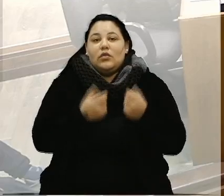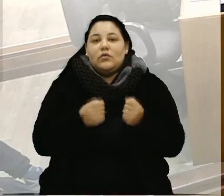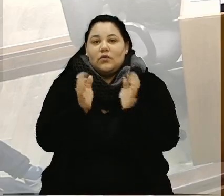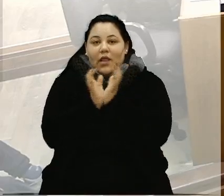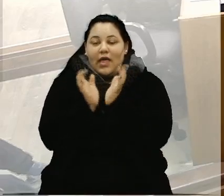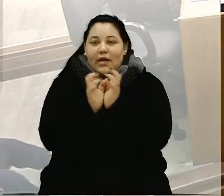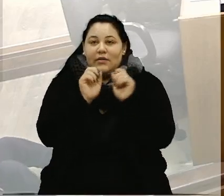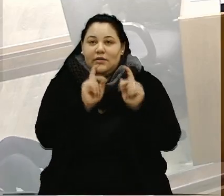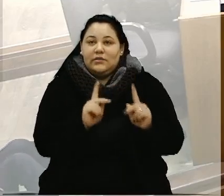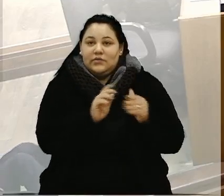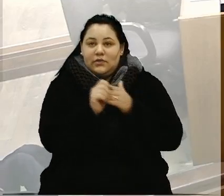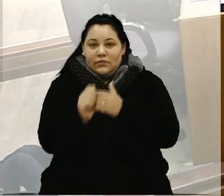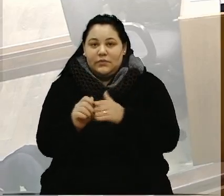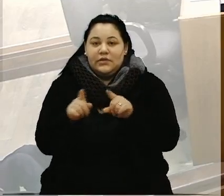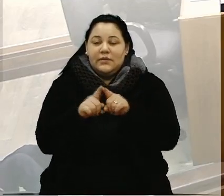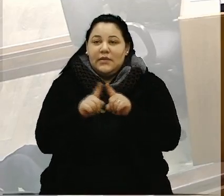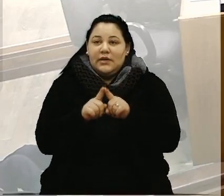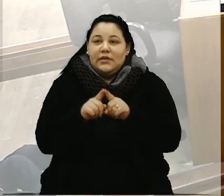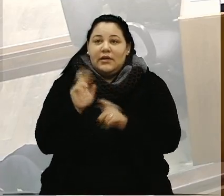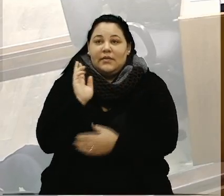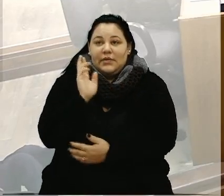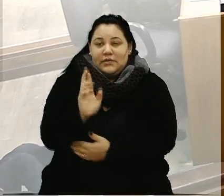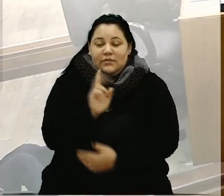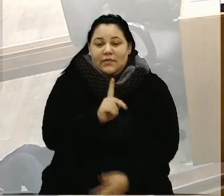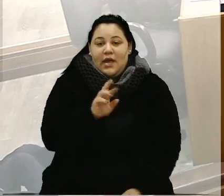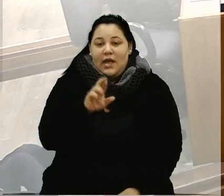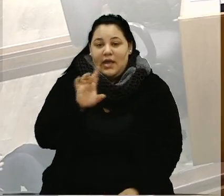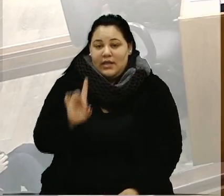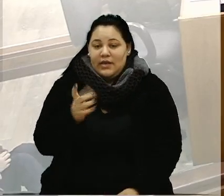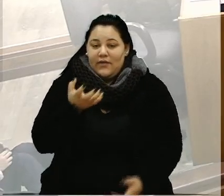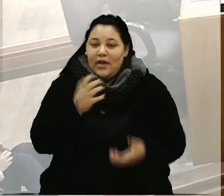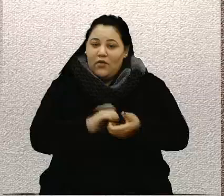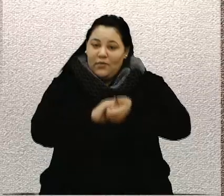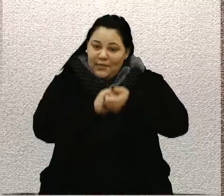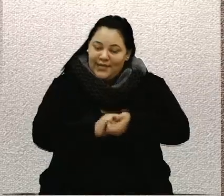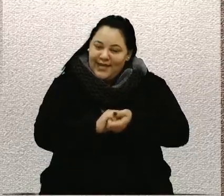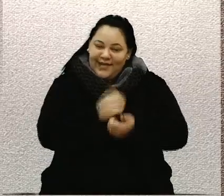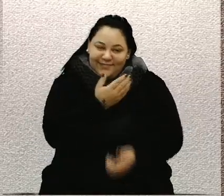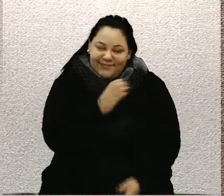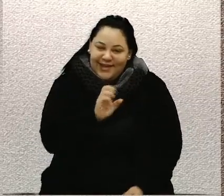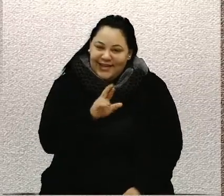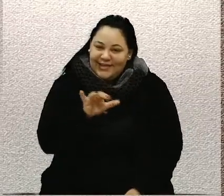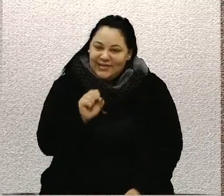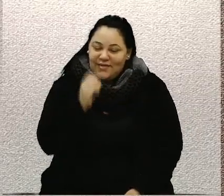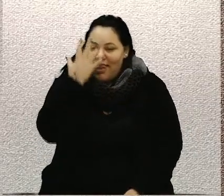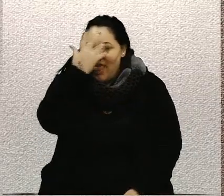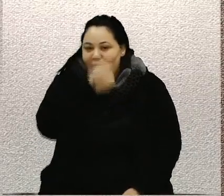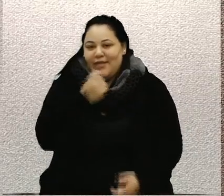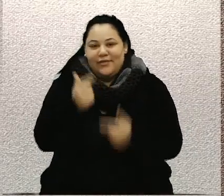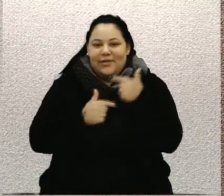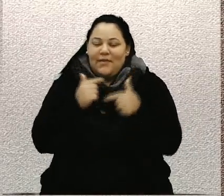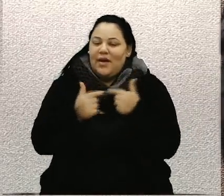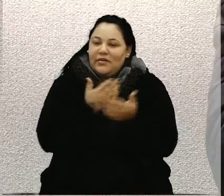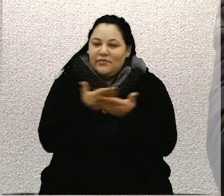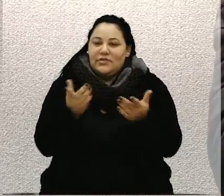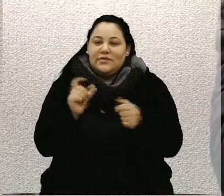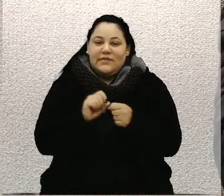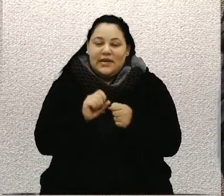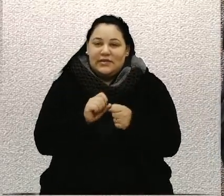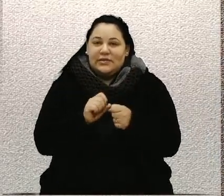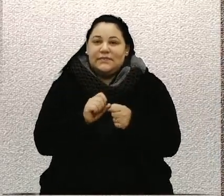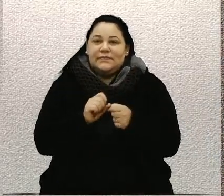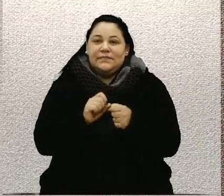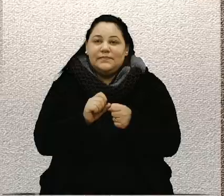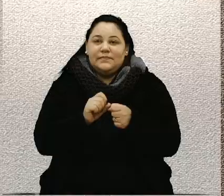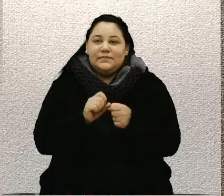que nos assistem. Em nome da bancada do PRD, quero lhe cumprimentar, Cristiane, pelo belo trabalho que vens realizando diante